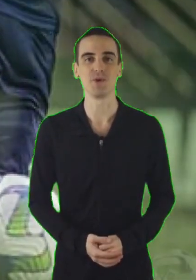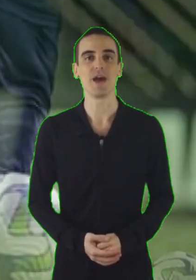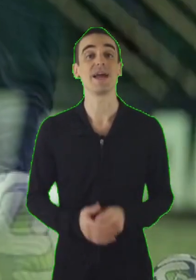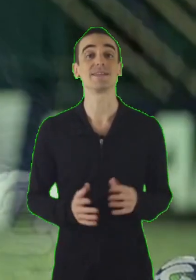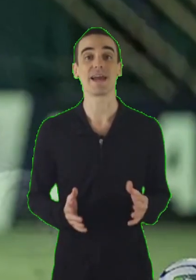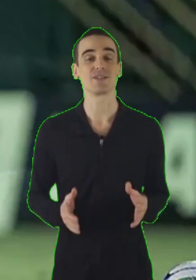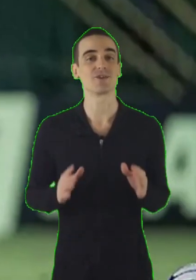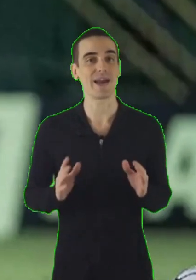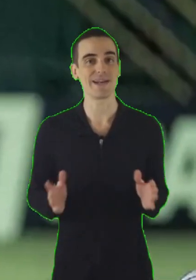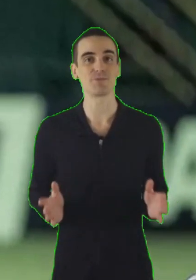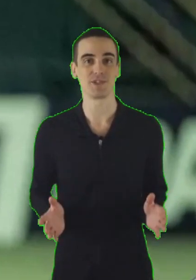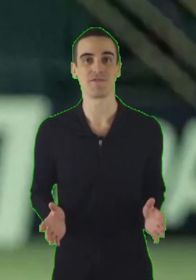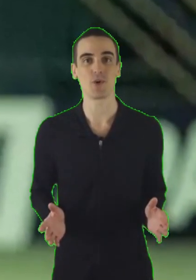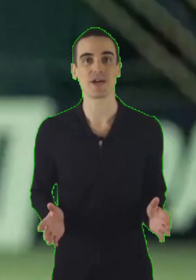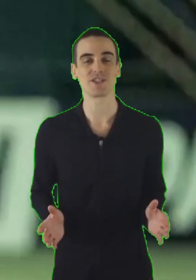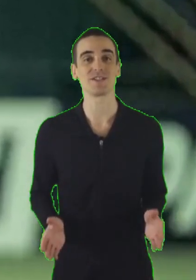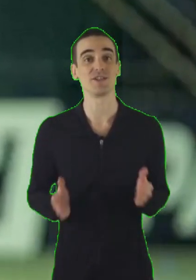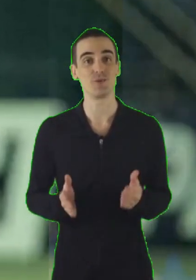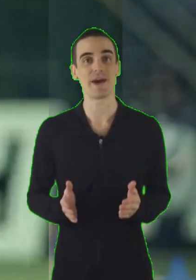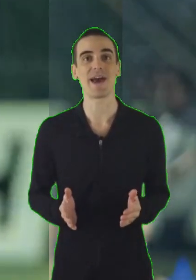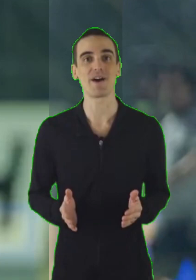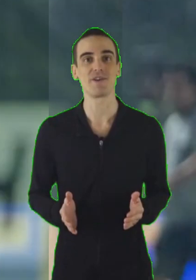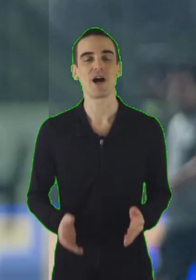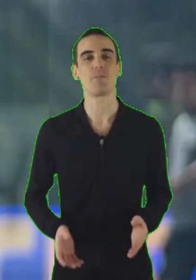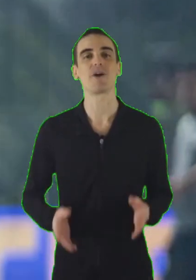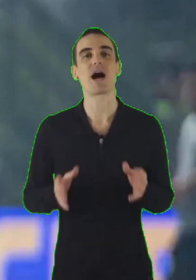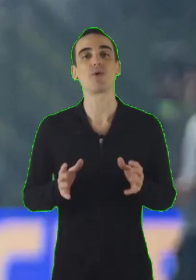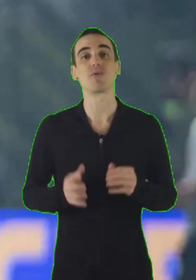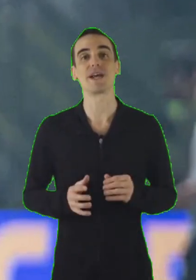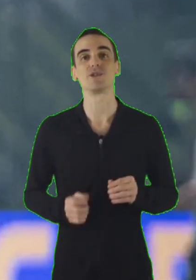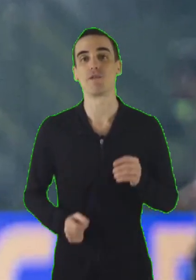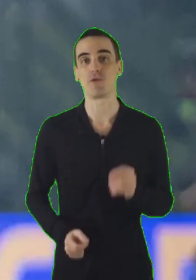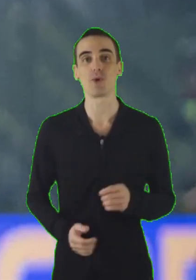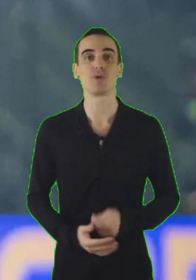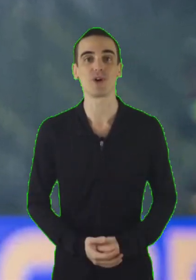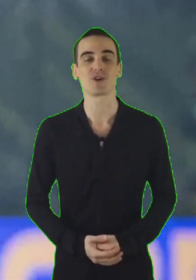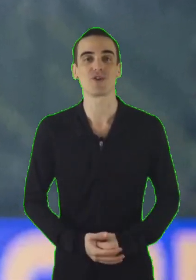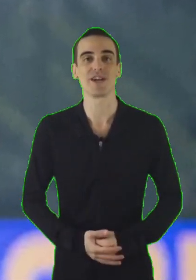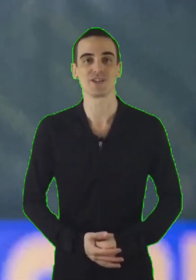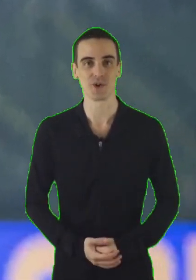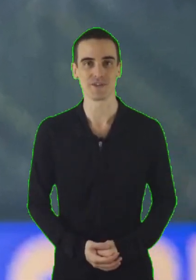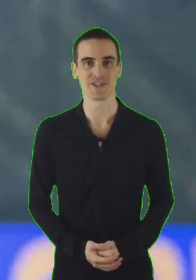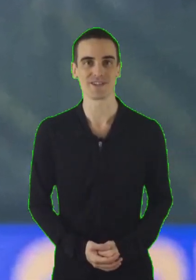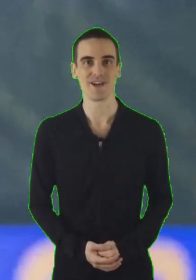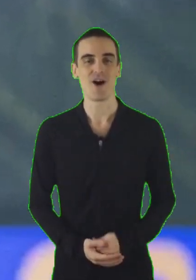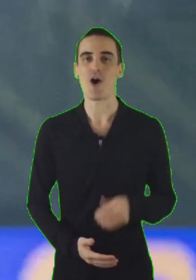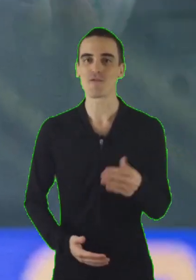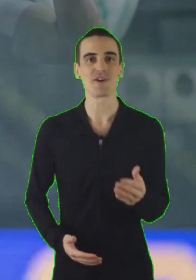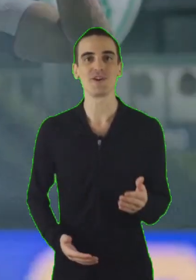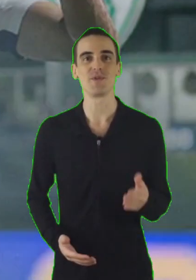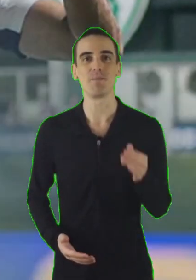tranquilidade. A gente sabia do peso desse jogo, da importância da vitória. Não tem nada resolvido ainda, mas o resultado